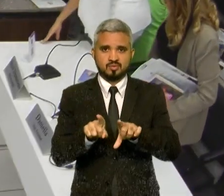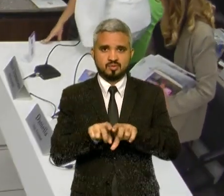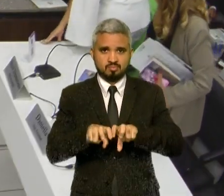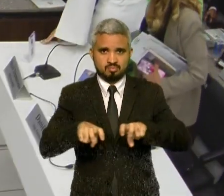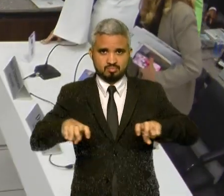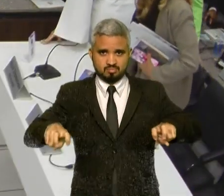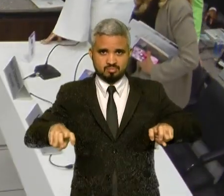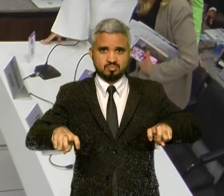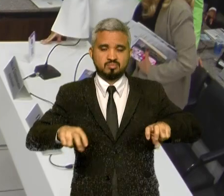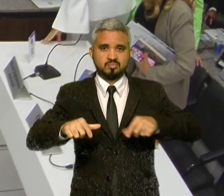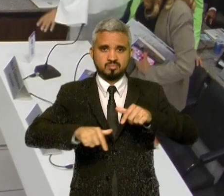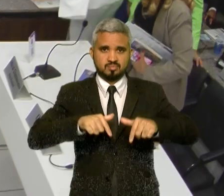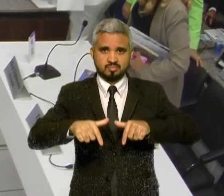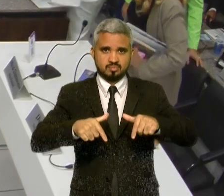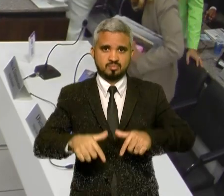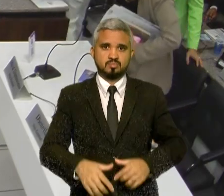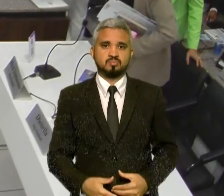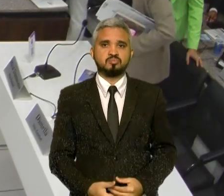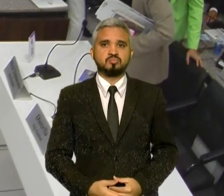de hoje.